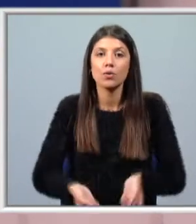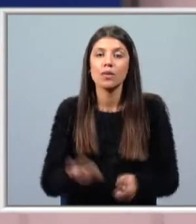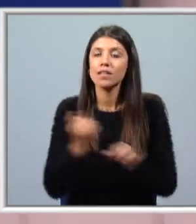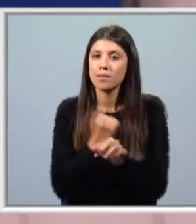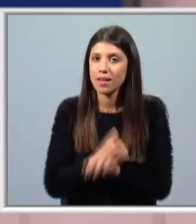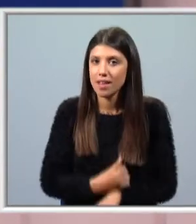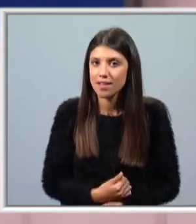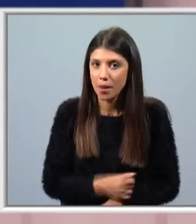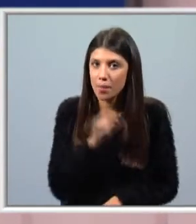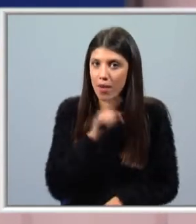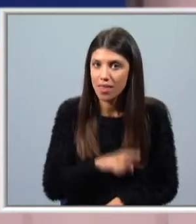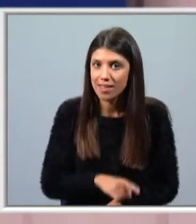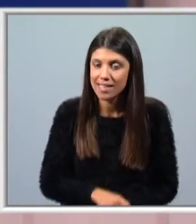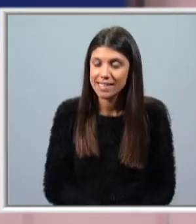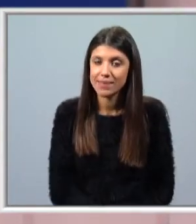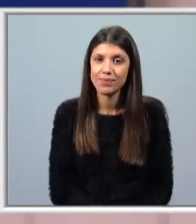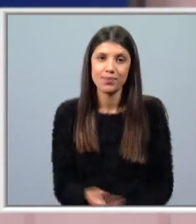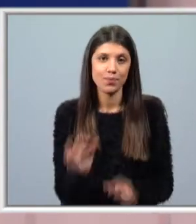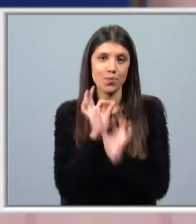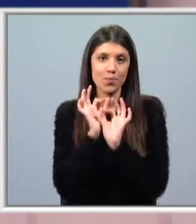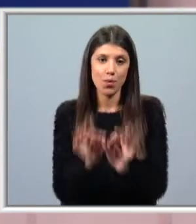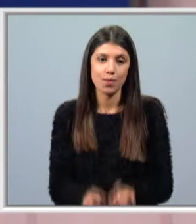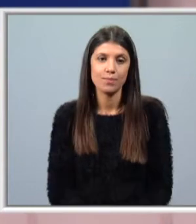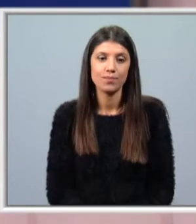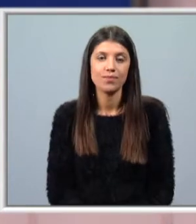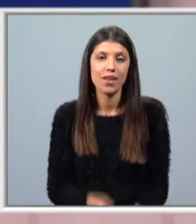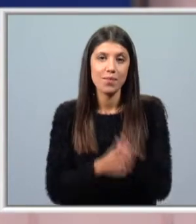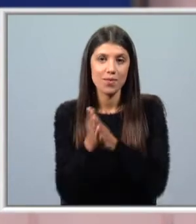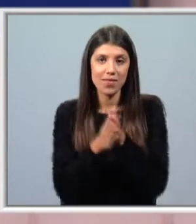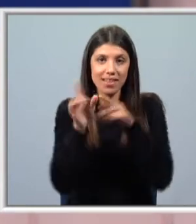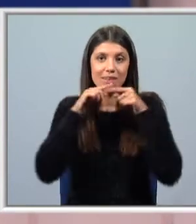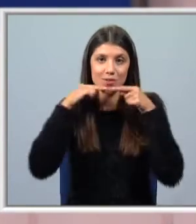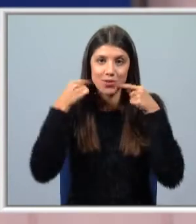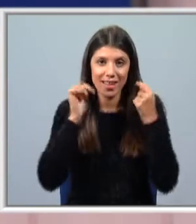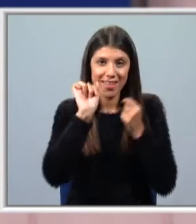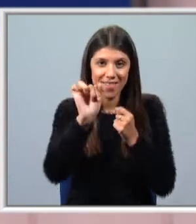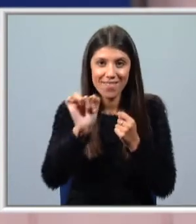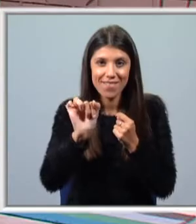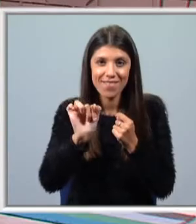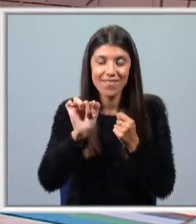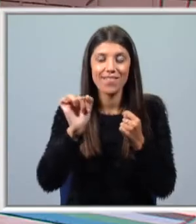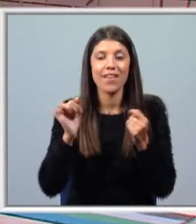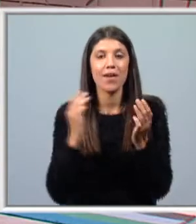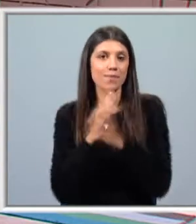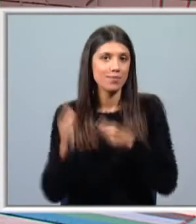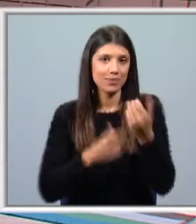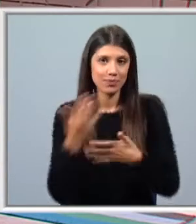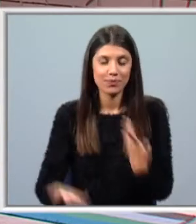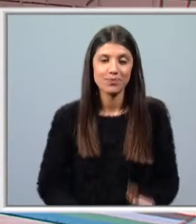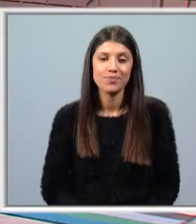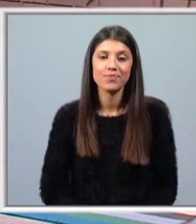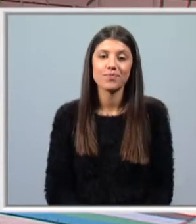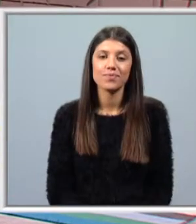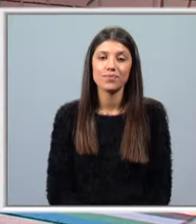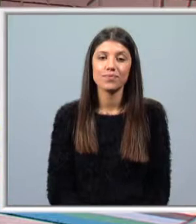trabalhar? Pode ser? Ótimo, vou aproveitar esses sorrisos desse lado e essa boa disposição. E vamos começar com